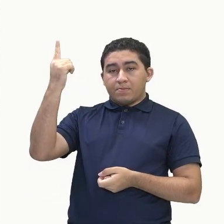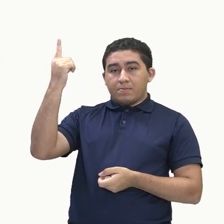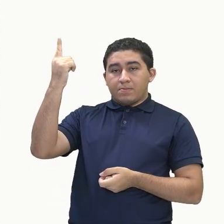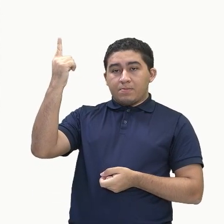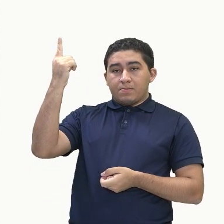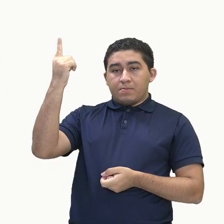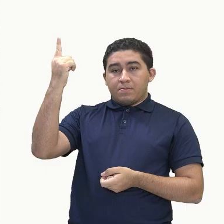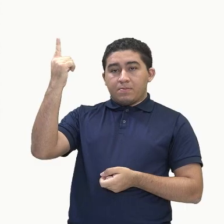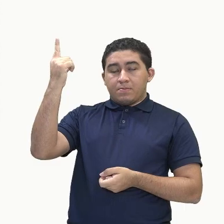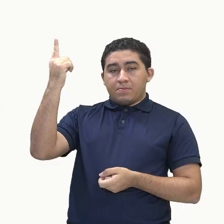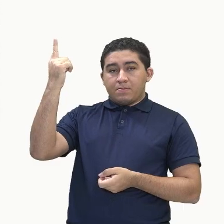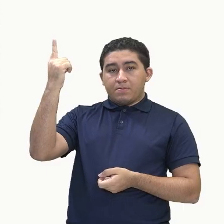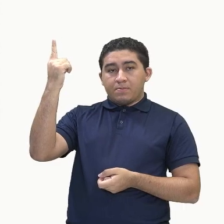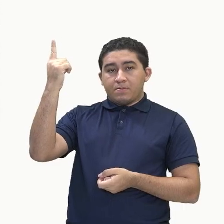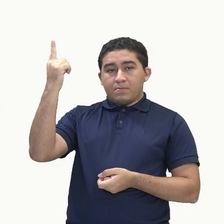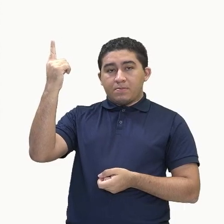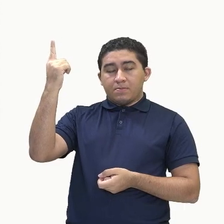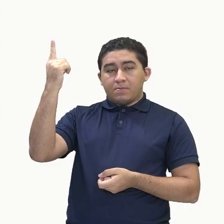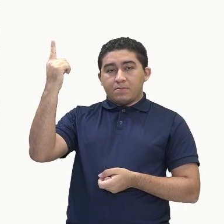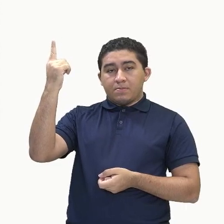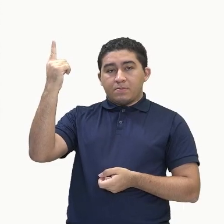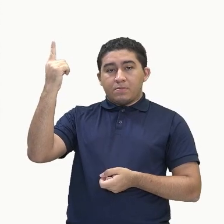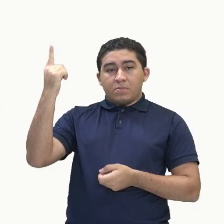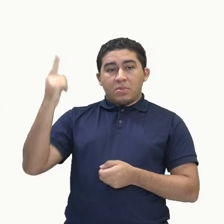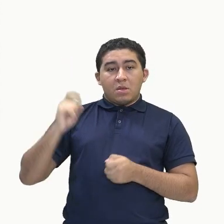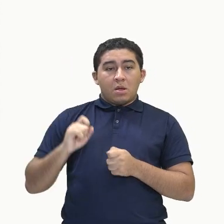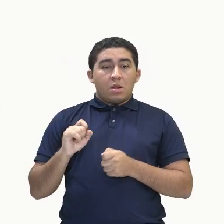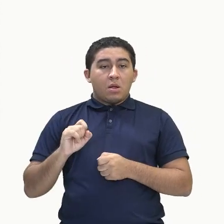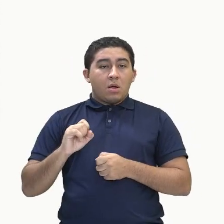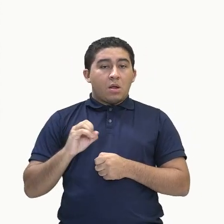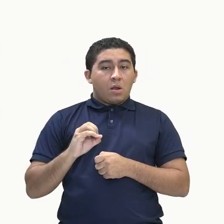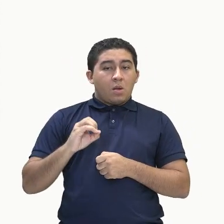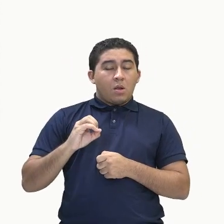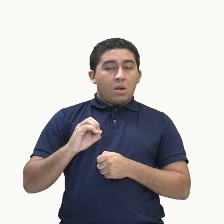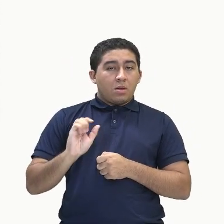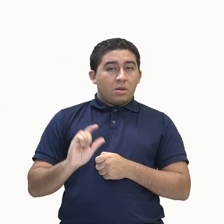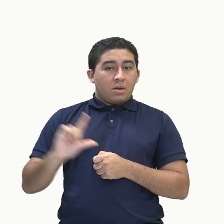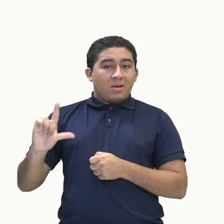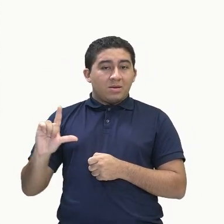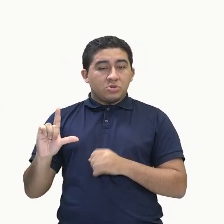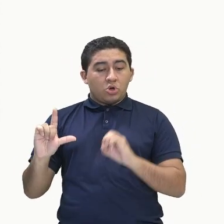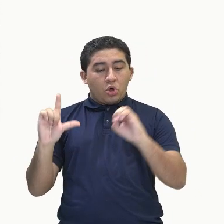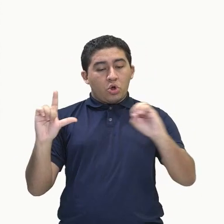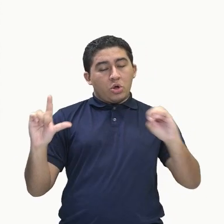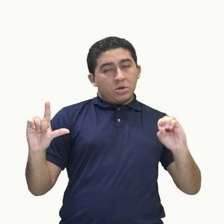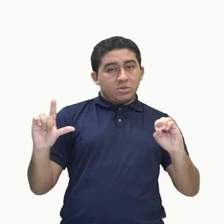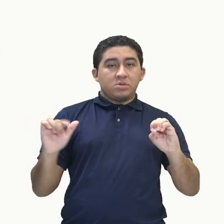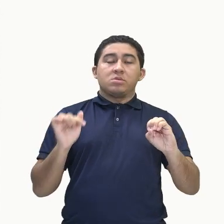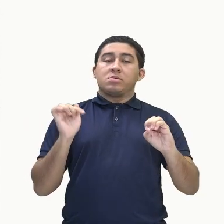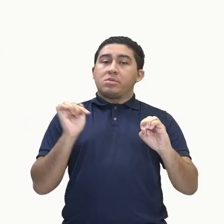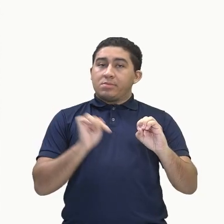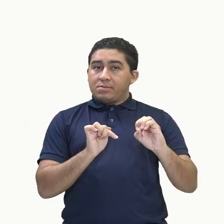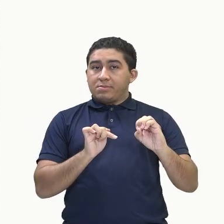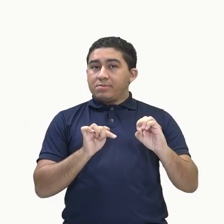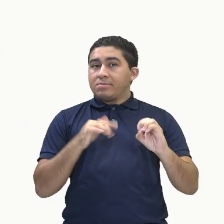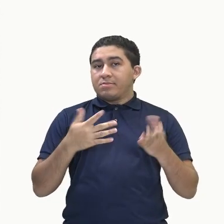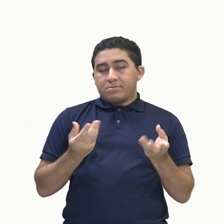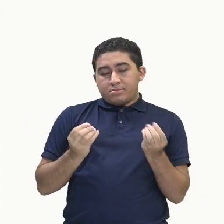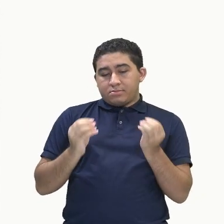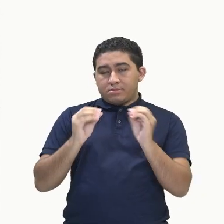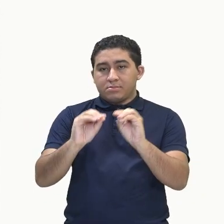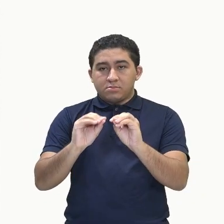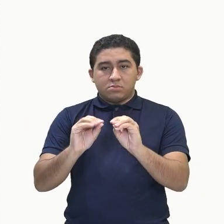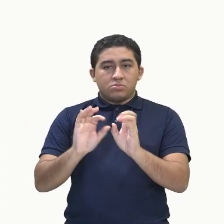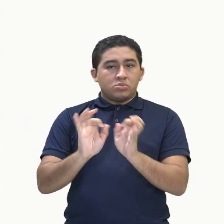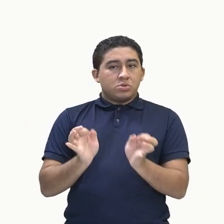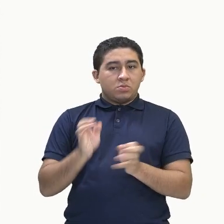e aí você coloca se ela está do lado leste ou oeste. Eu sei que está do lado oeste. Aí eu boto